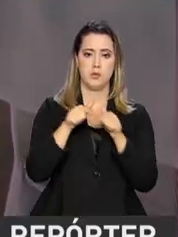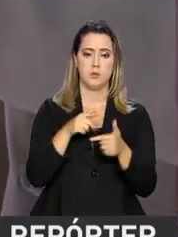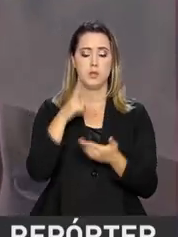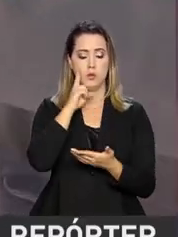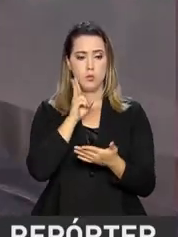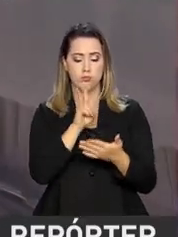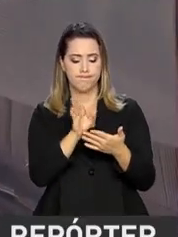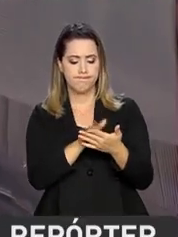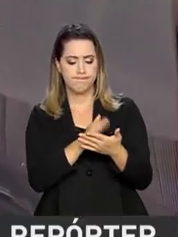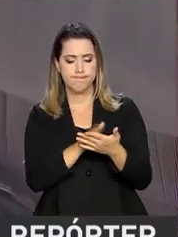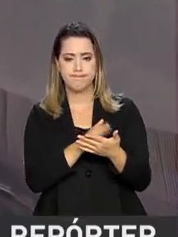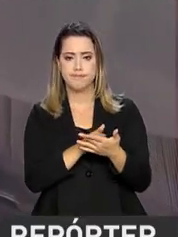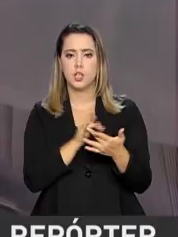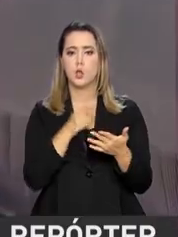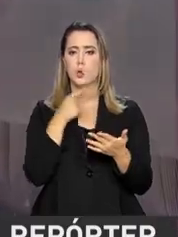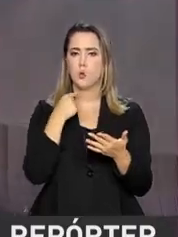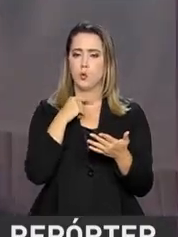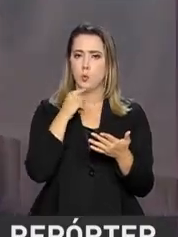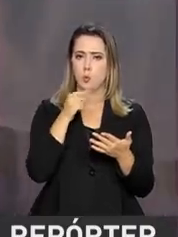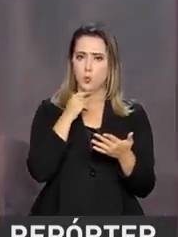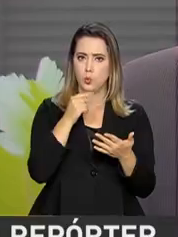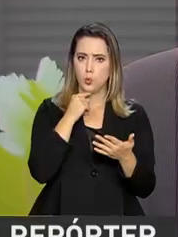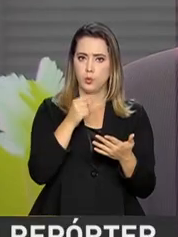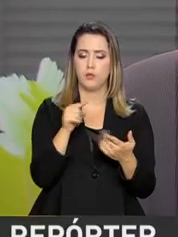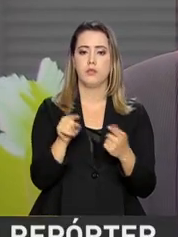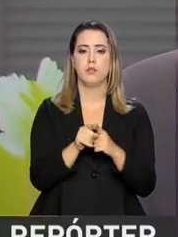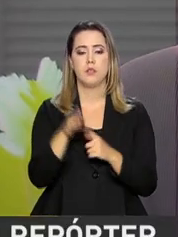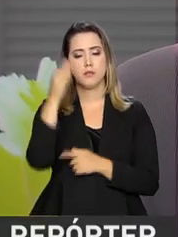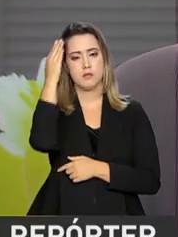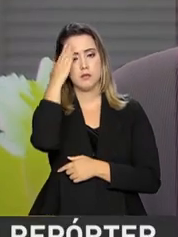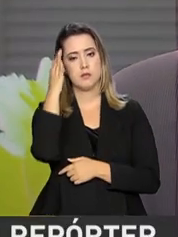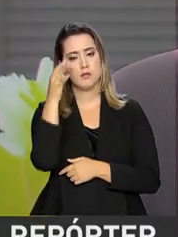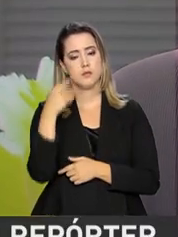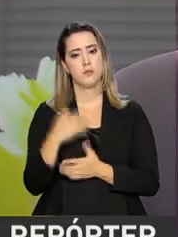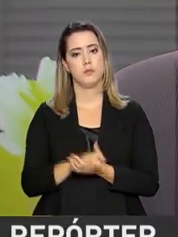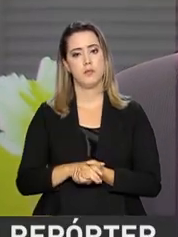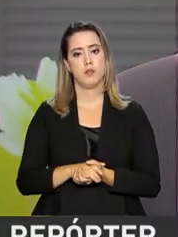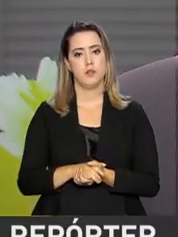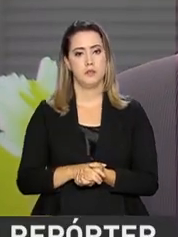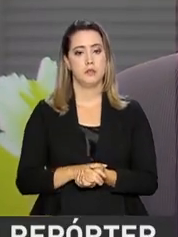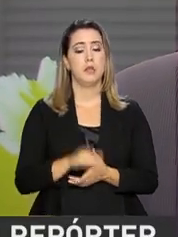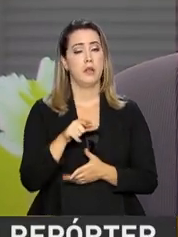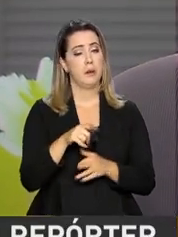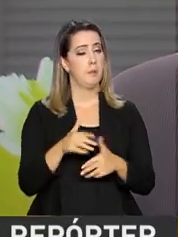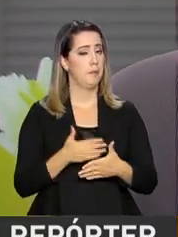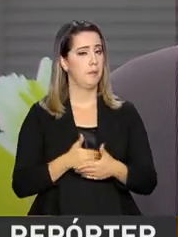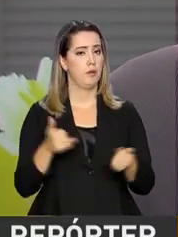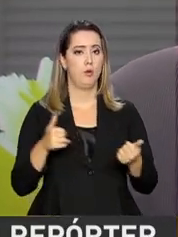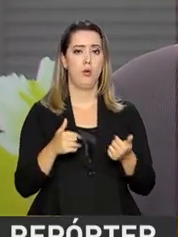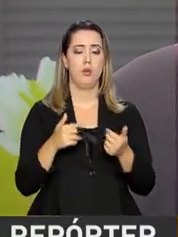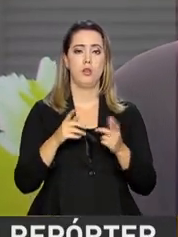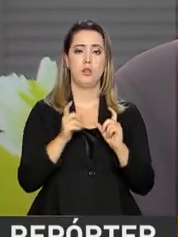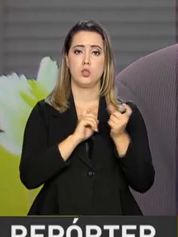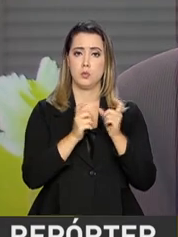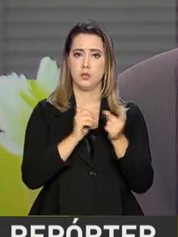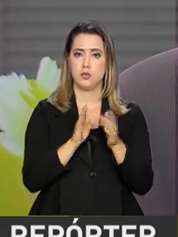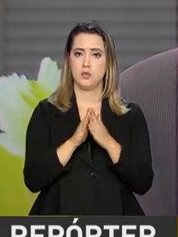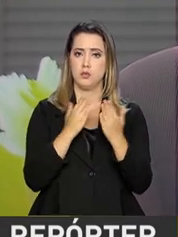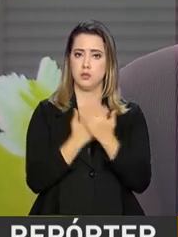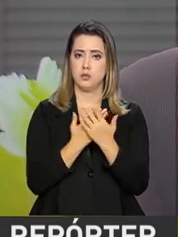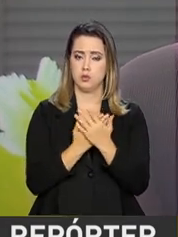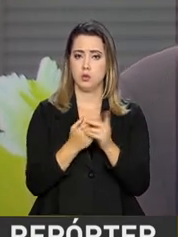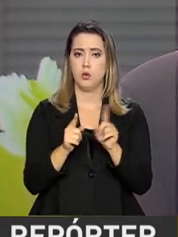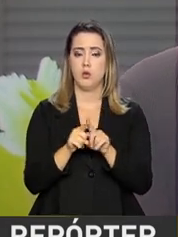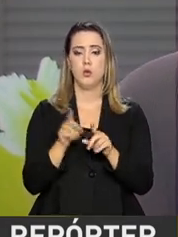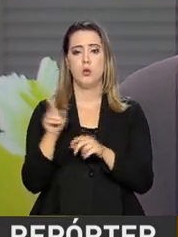tirar dúvidas e se inteirar das novidades. Ela vai flexibilizar a gestão da escola com o professor